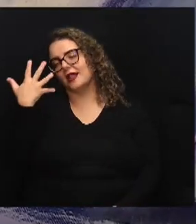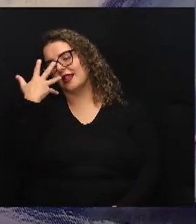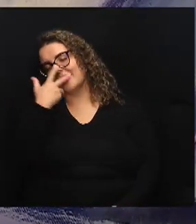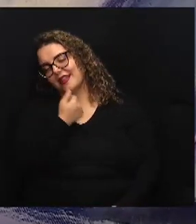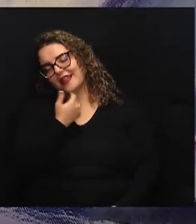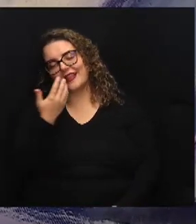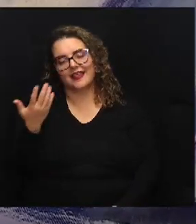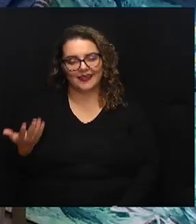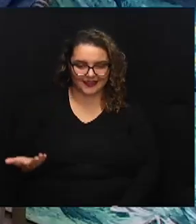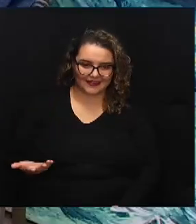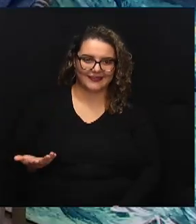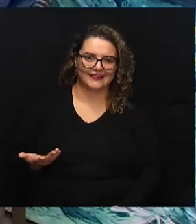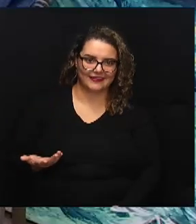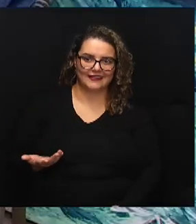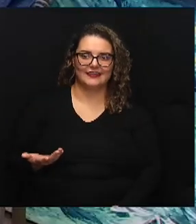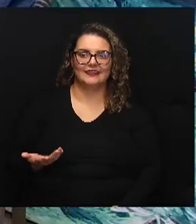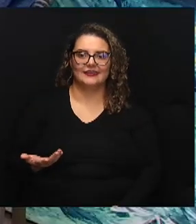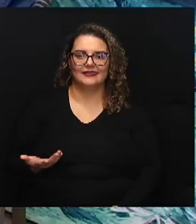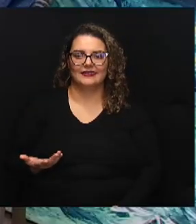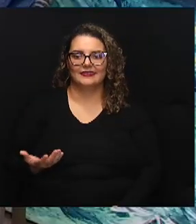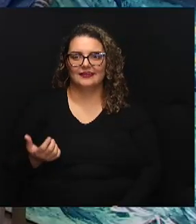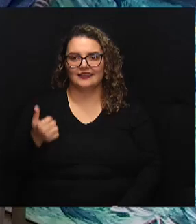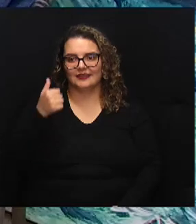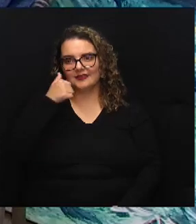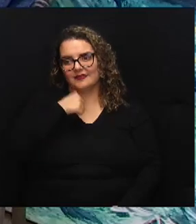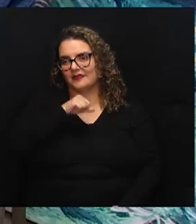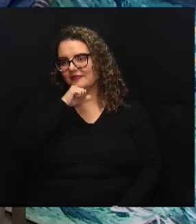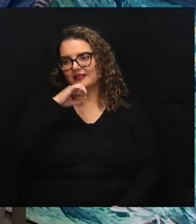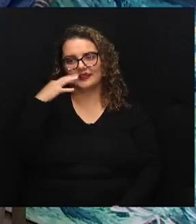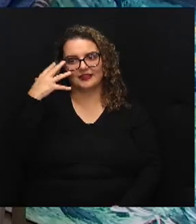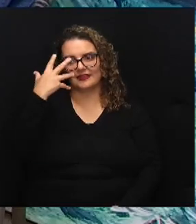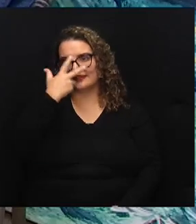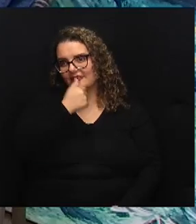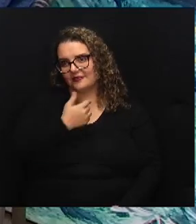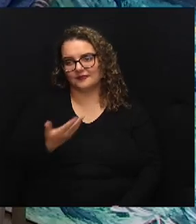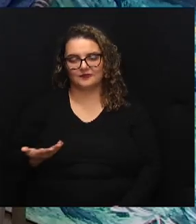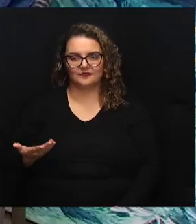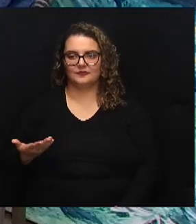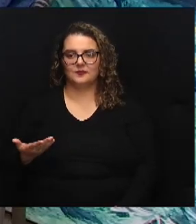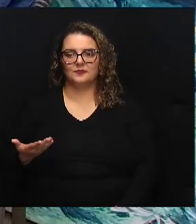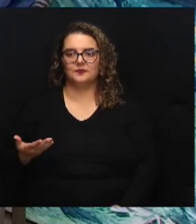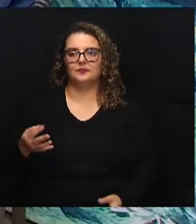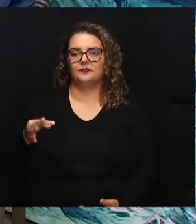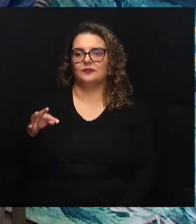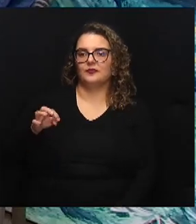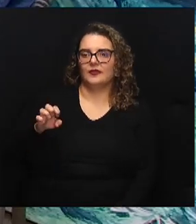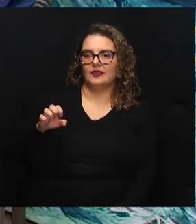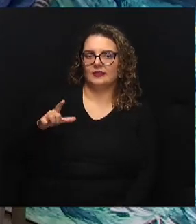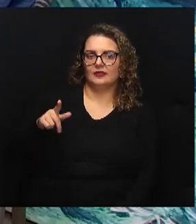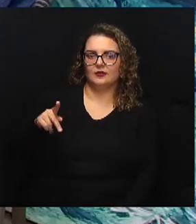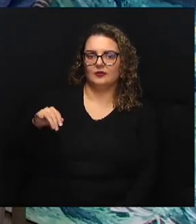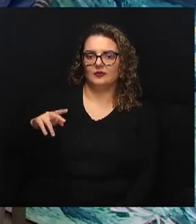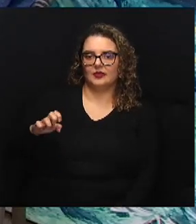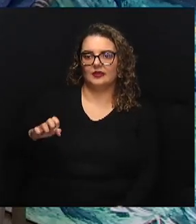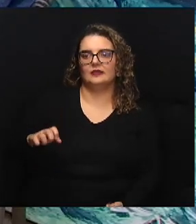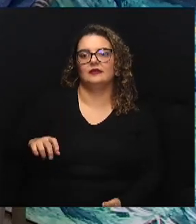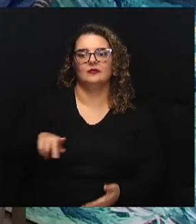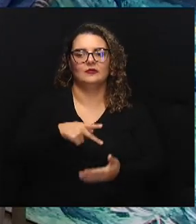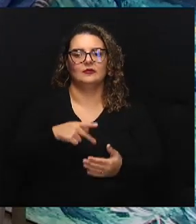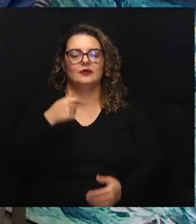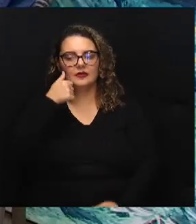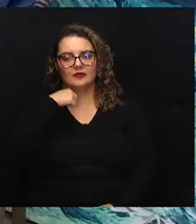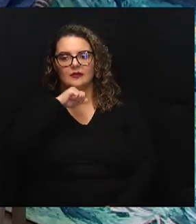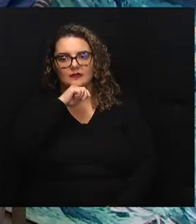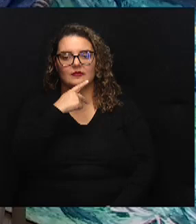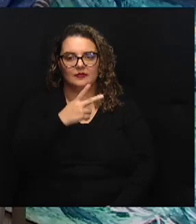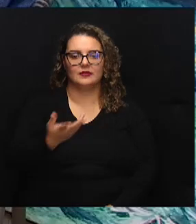jeito. Então, ela era linda mesmo, porque o Menotti Del Pica fez poesia para ela. Ela era muito